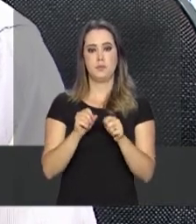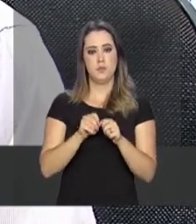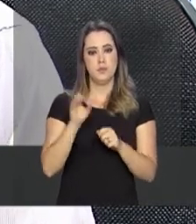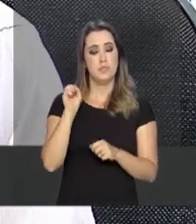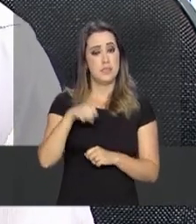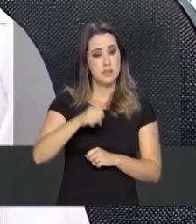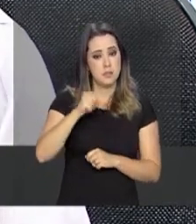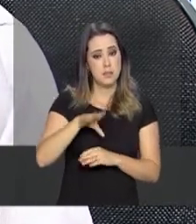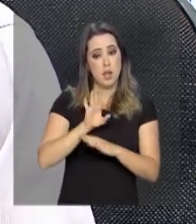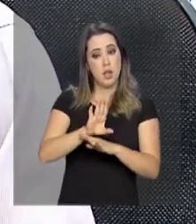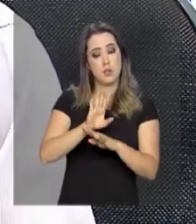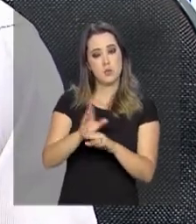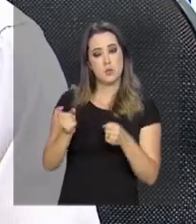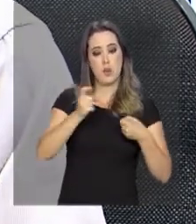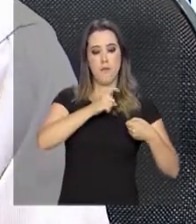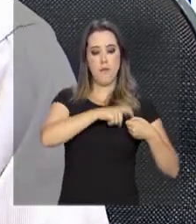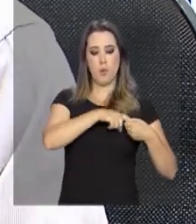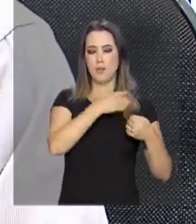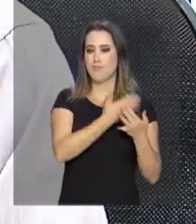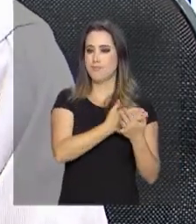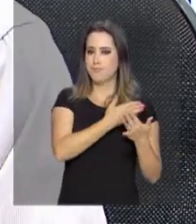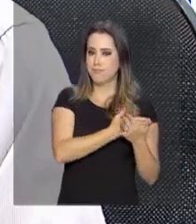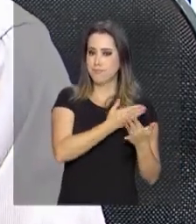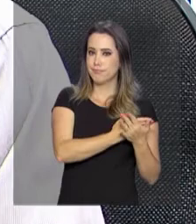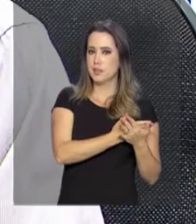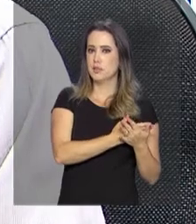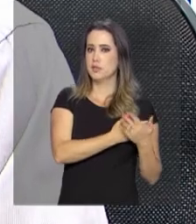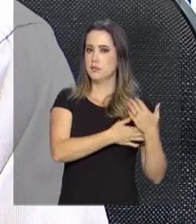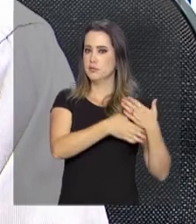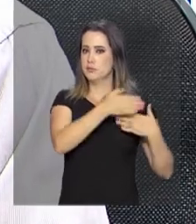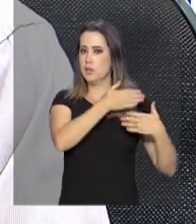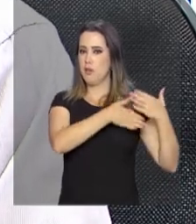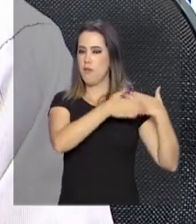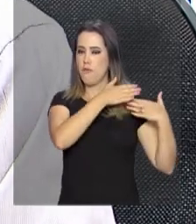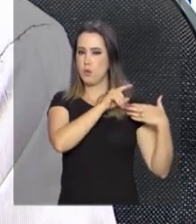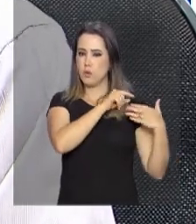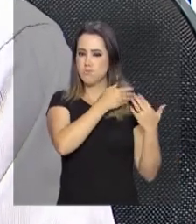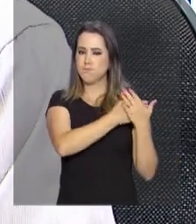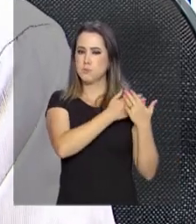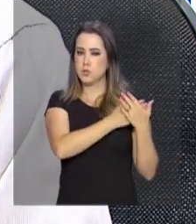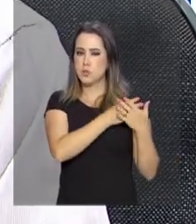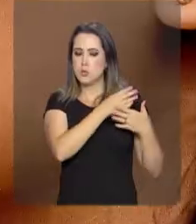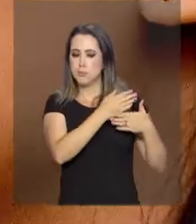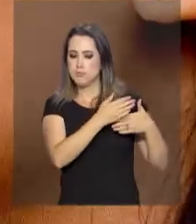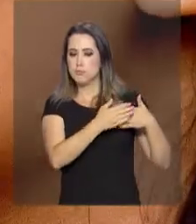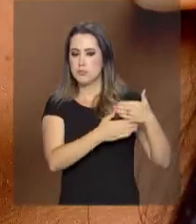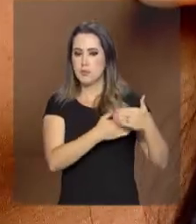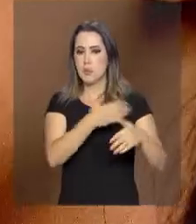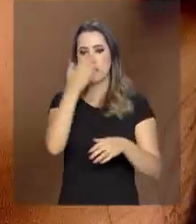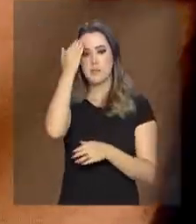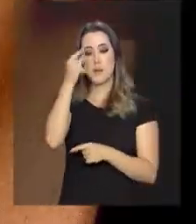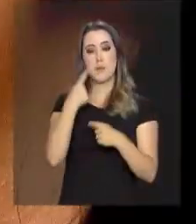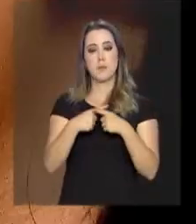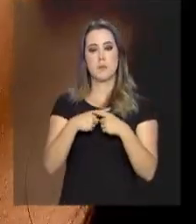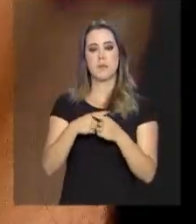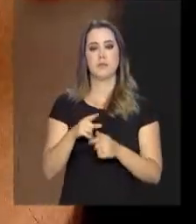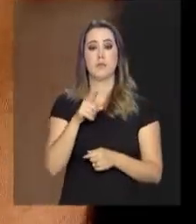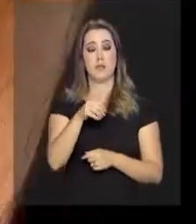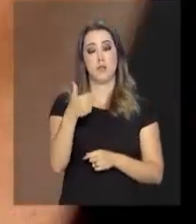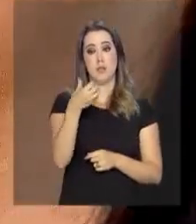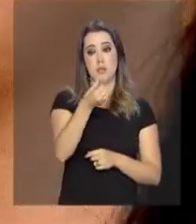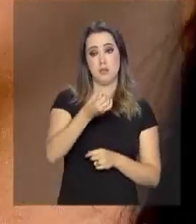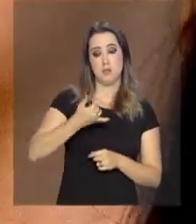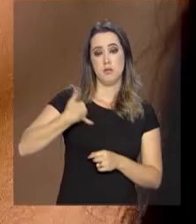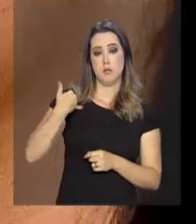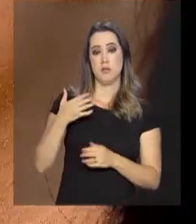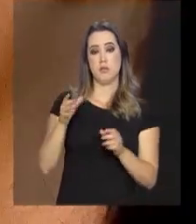por ele, voltar no tempo, fazer com que ele saiba o porquê. A Vitória tem 16 anos